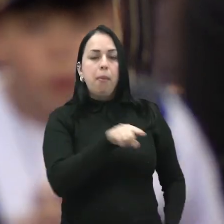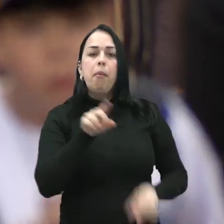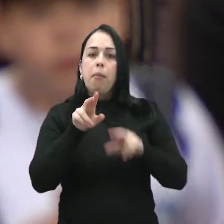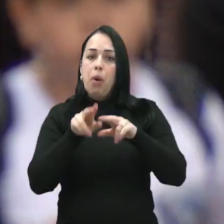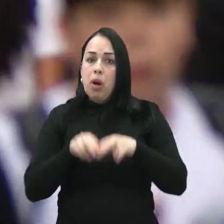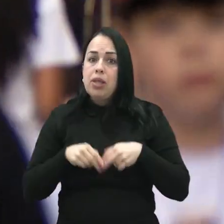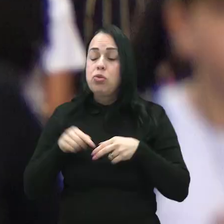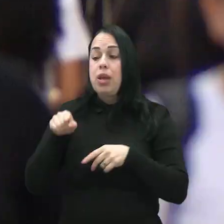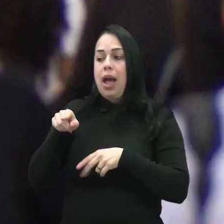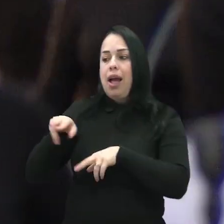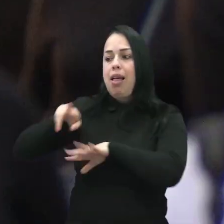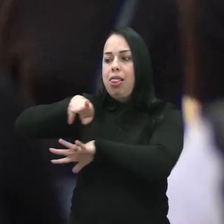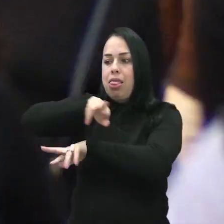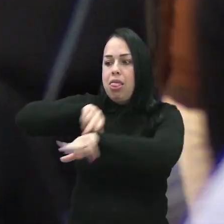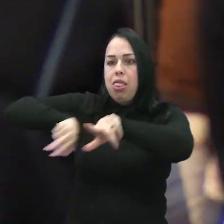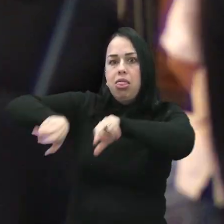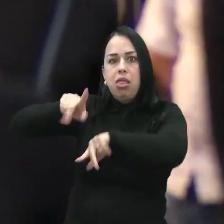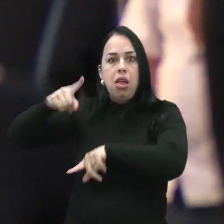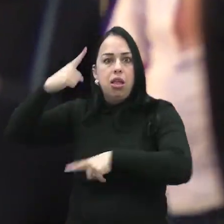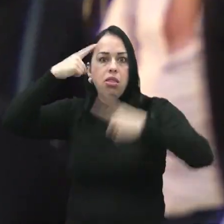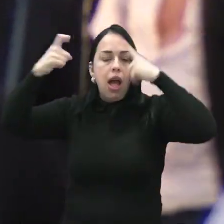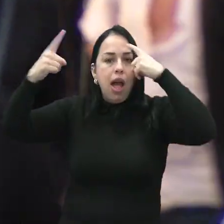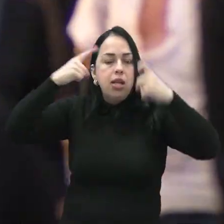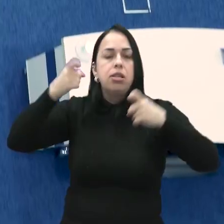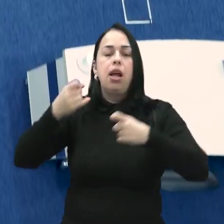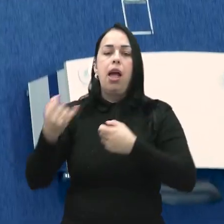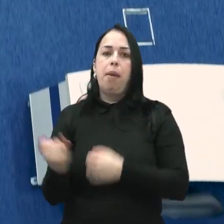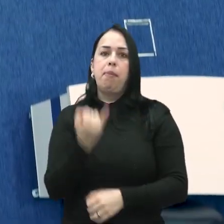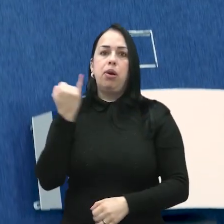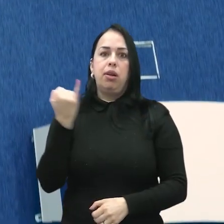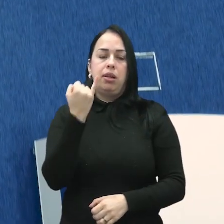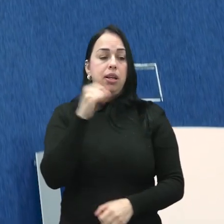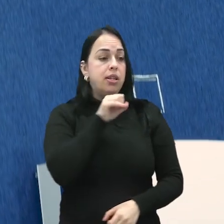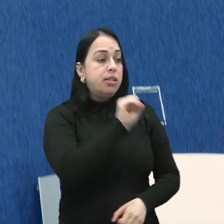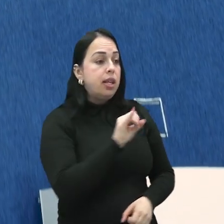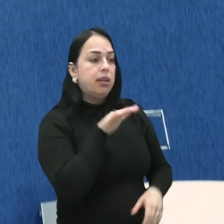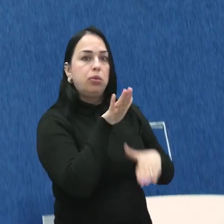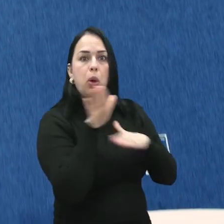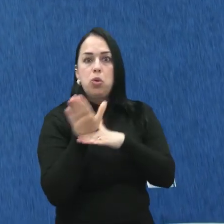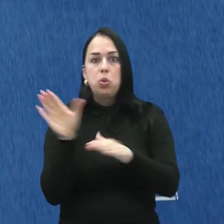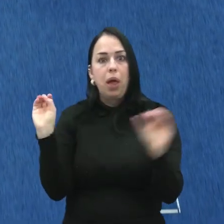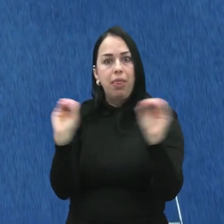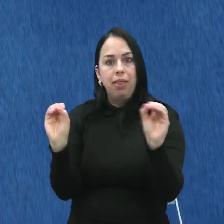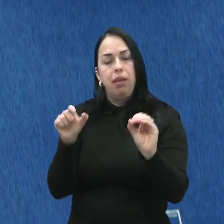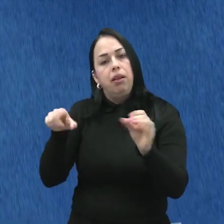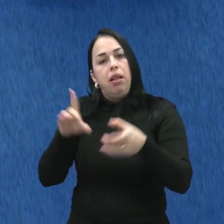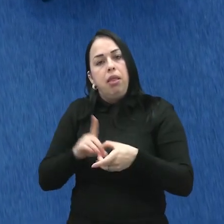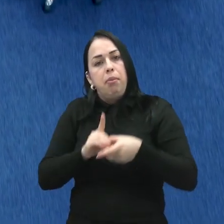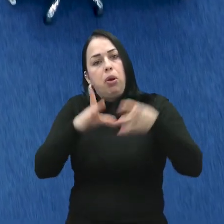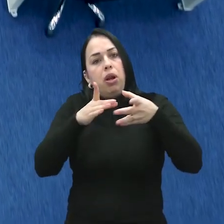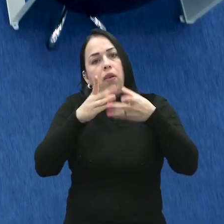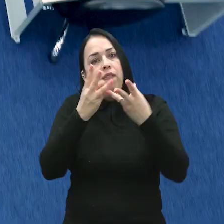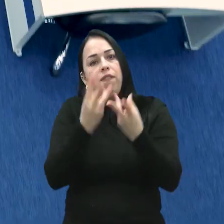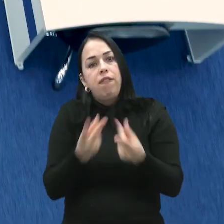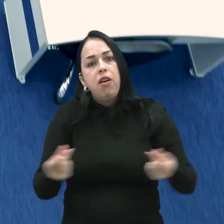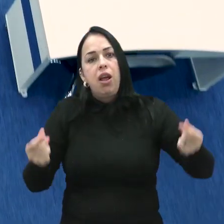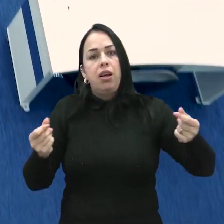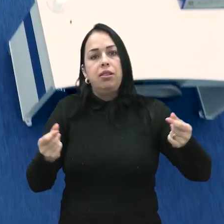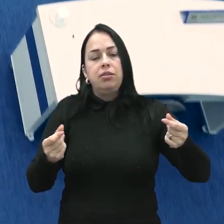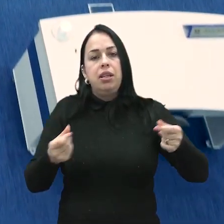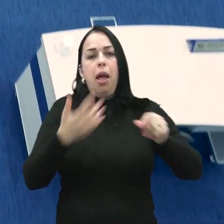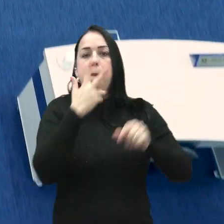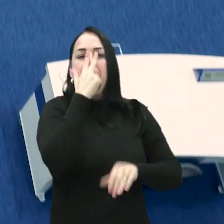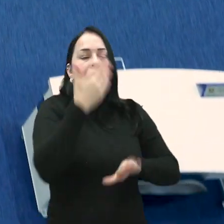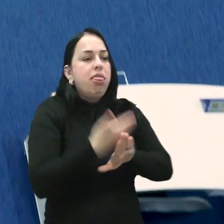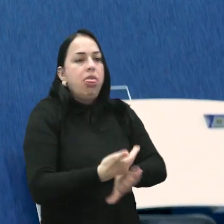quando há pluralidade de ideias e abertura para o diálogo. Sem essa participação direta, a democracia enfraquece e o poder